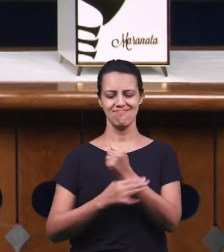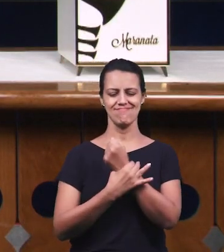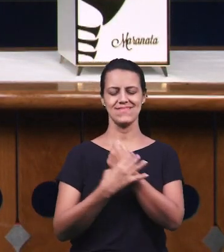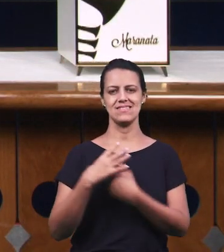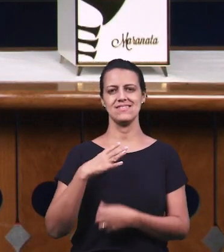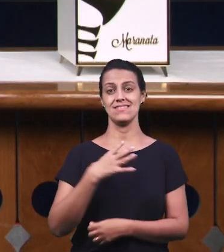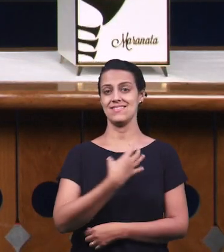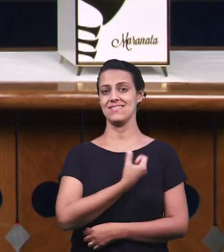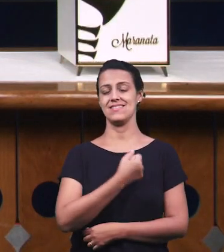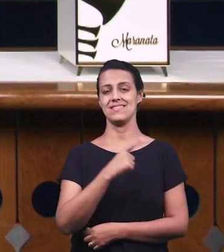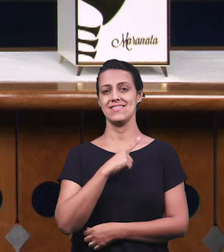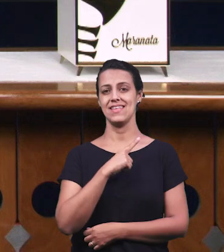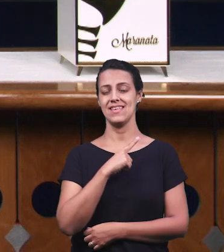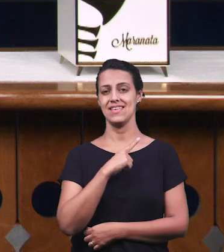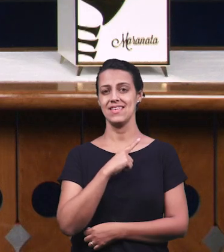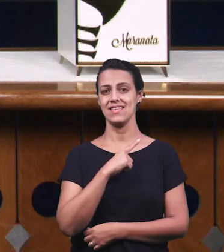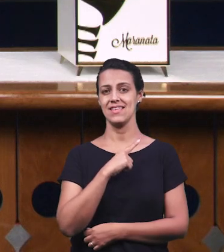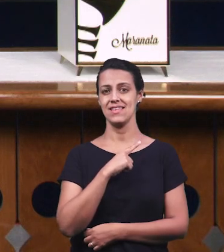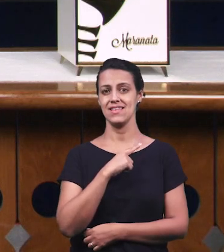caminhando,